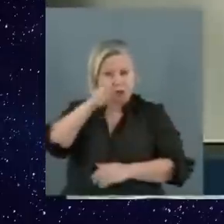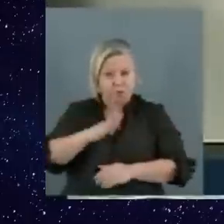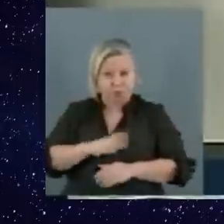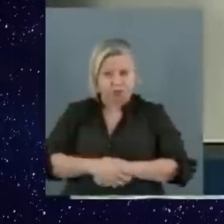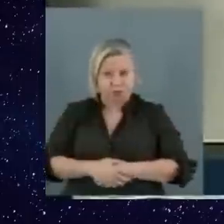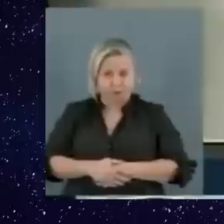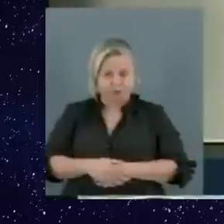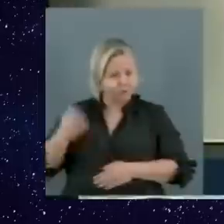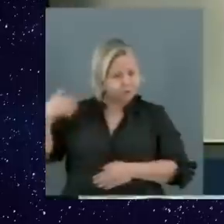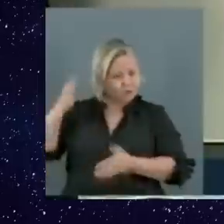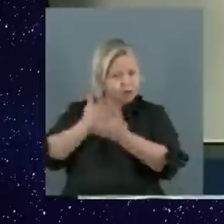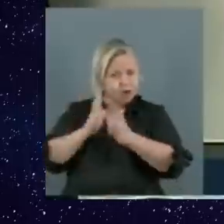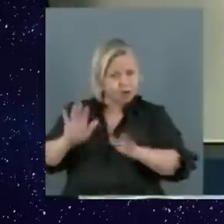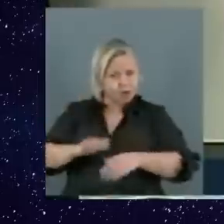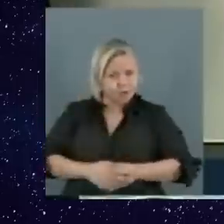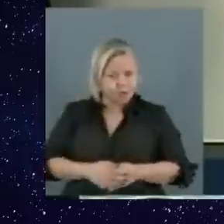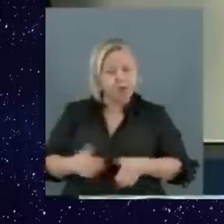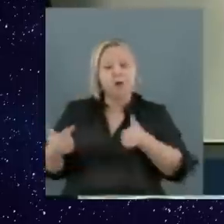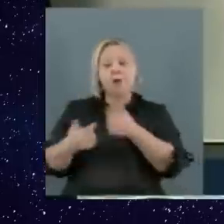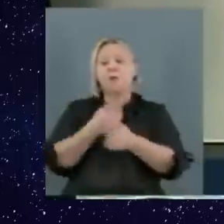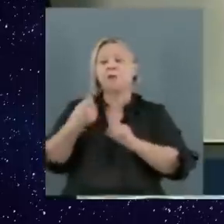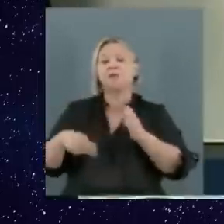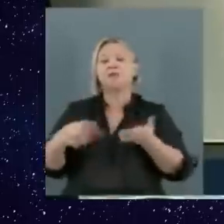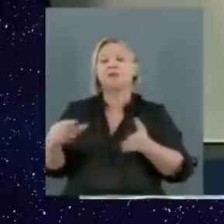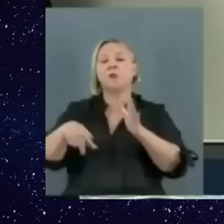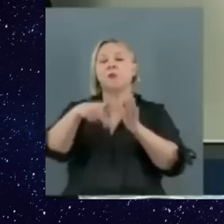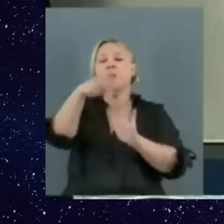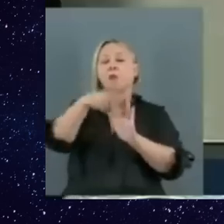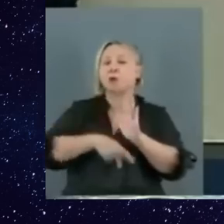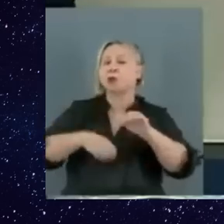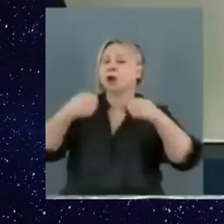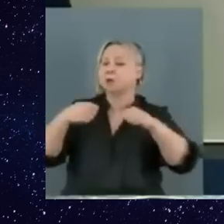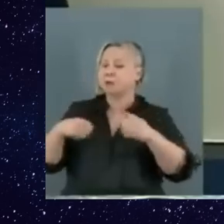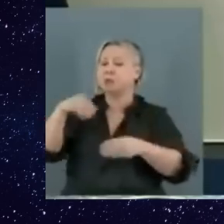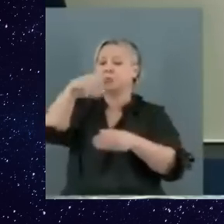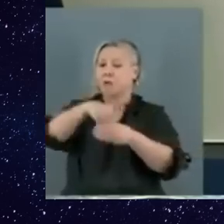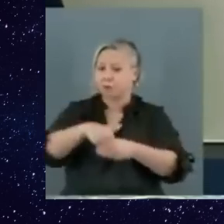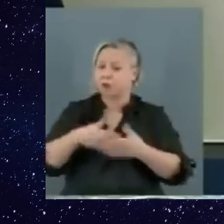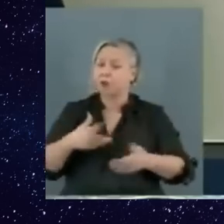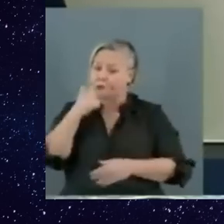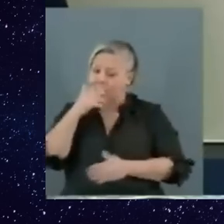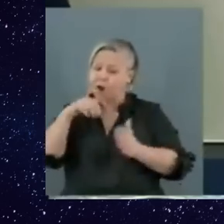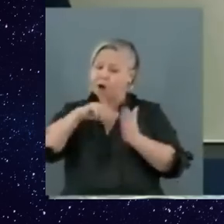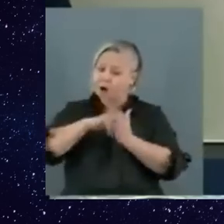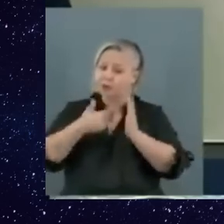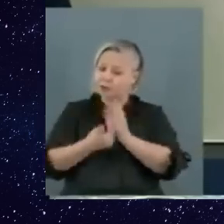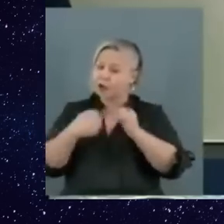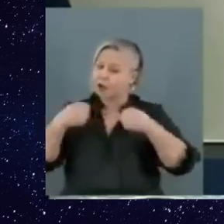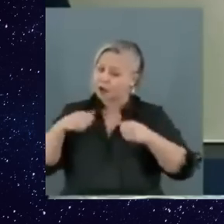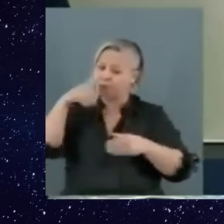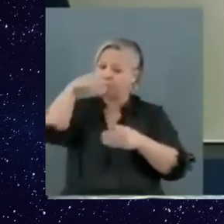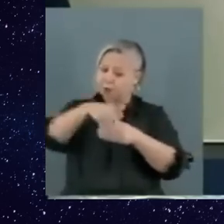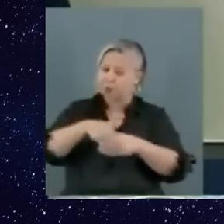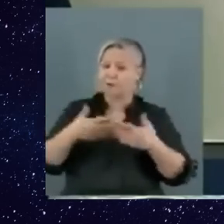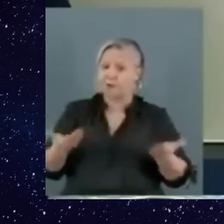pergunta, portanto, se o projeto deve ser votado. Eu acho que deve. Eu acho que a Câmara deve votar, acho que o Senado, como casa iniciadora, deve